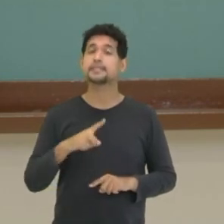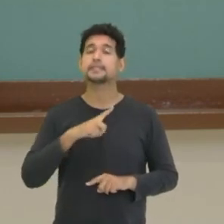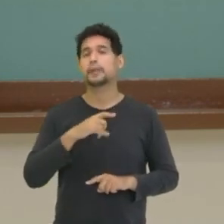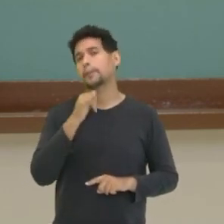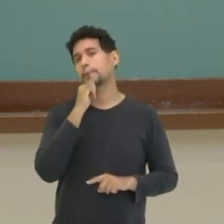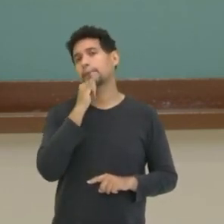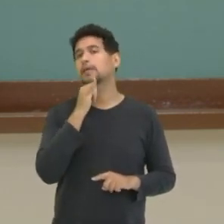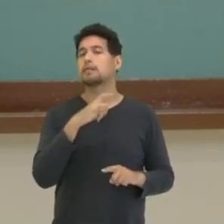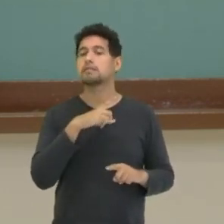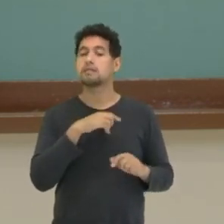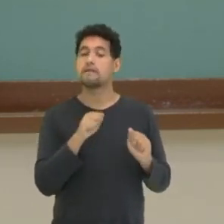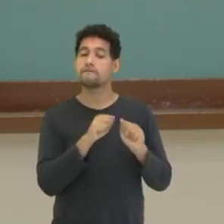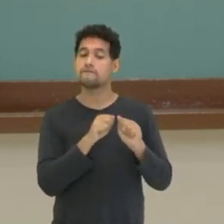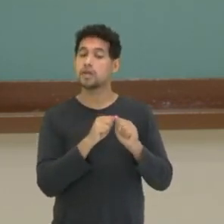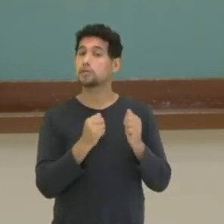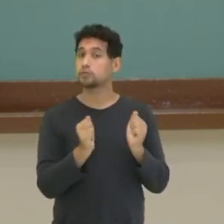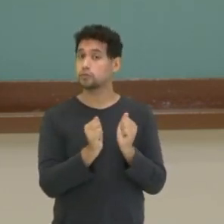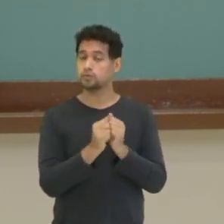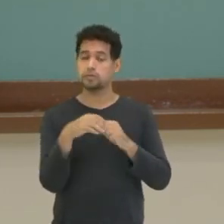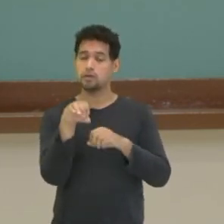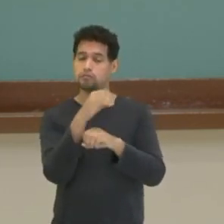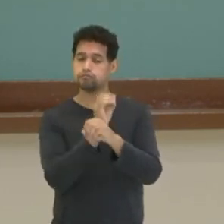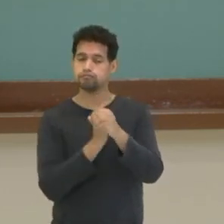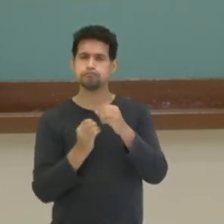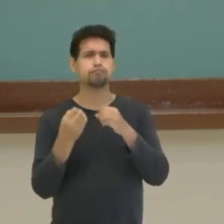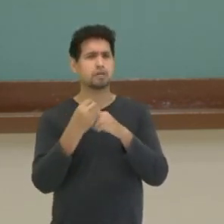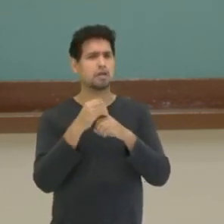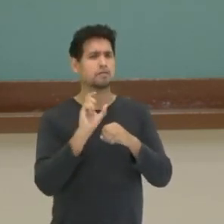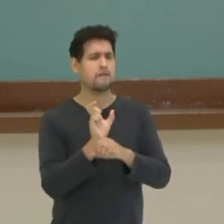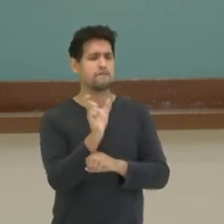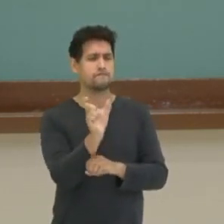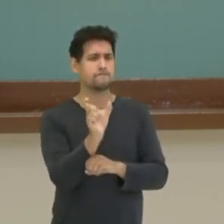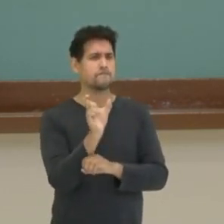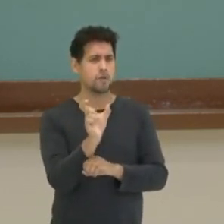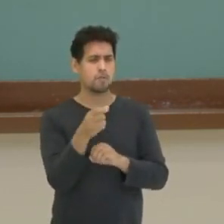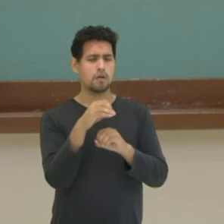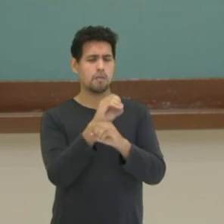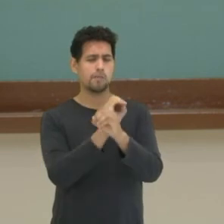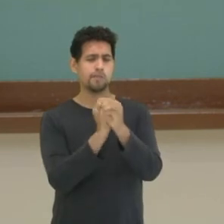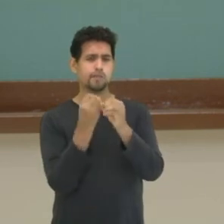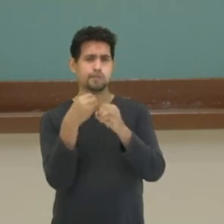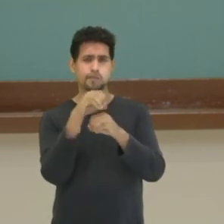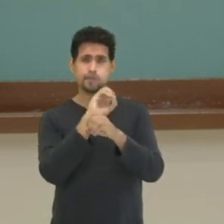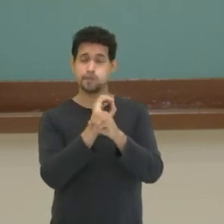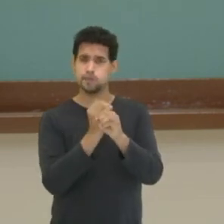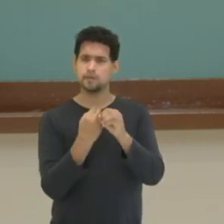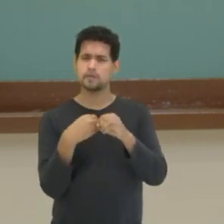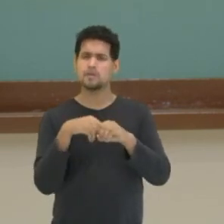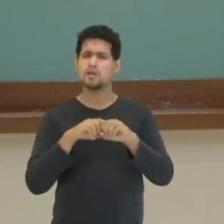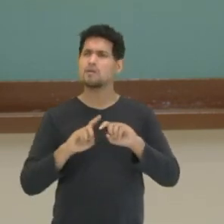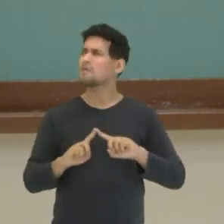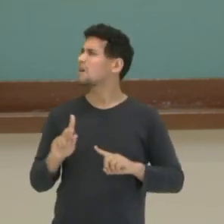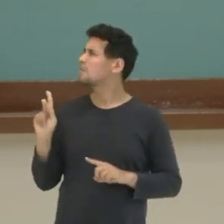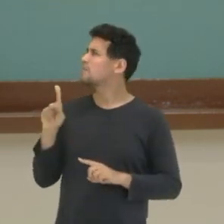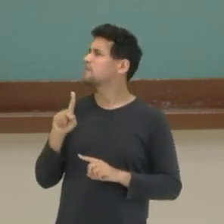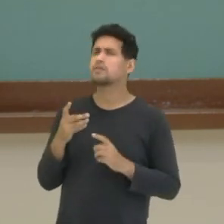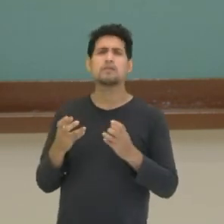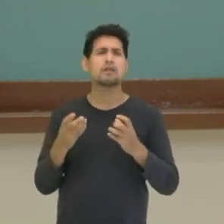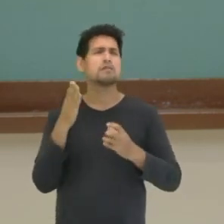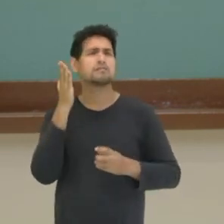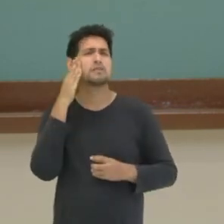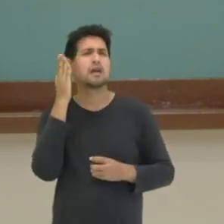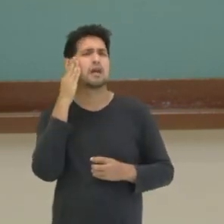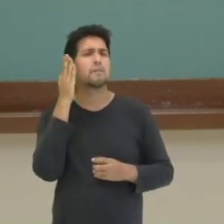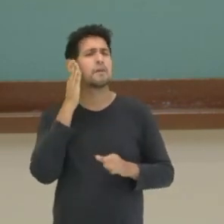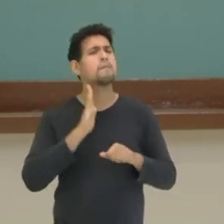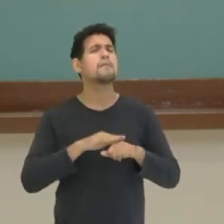é constituído pelos mesmos átomos, tem a mesma fórmula molecular. Então, professor, eu quero saber um pouco